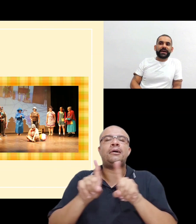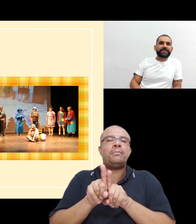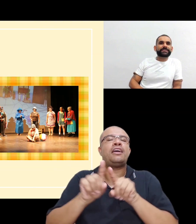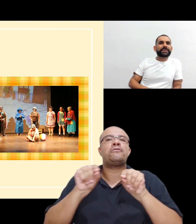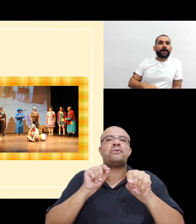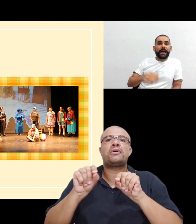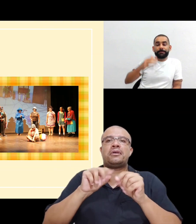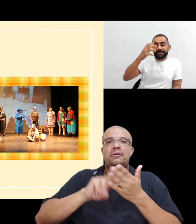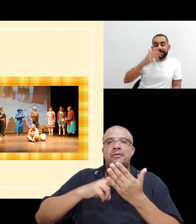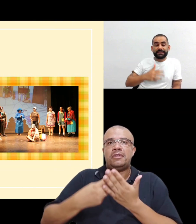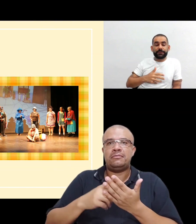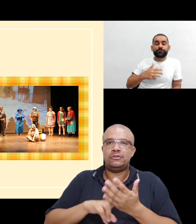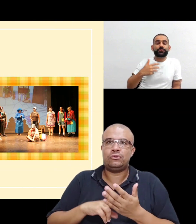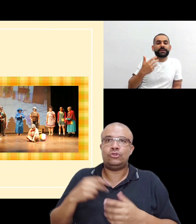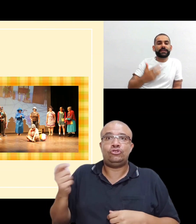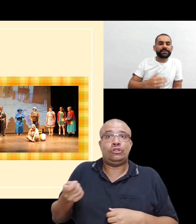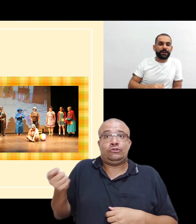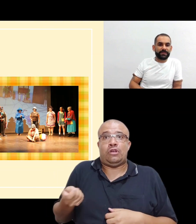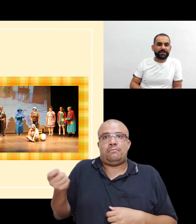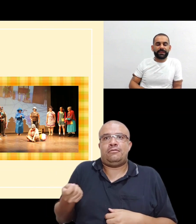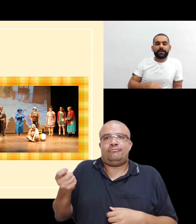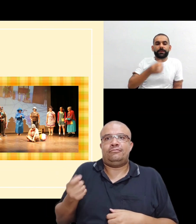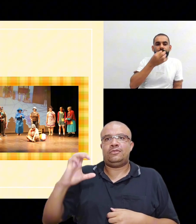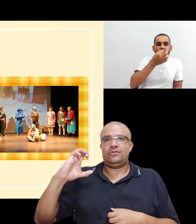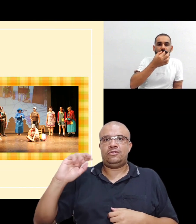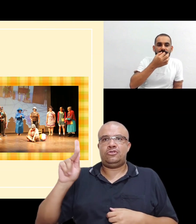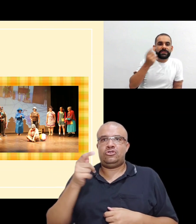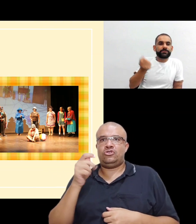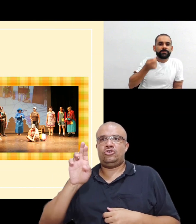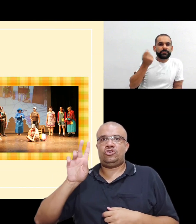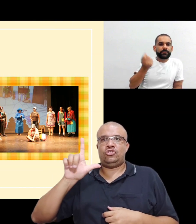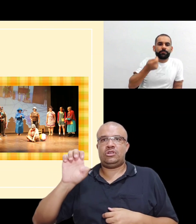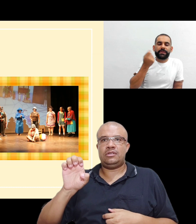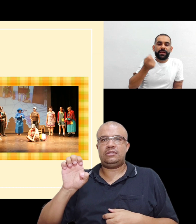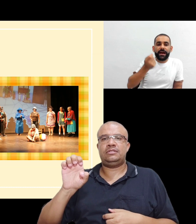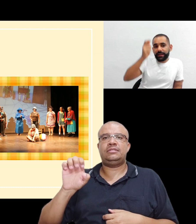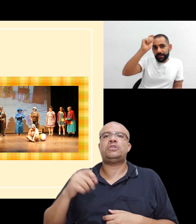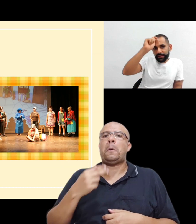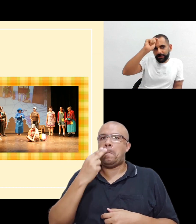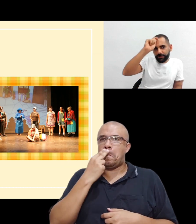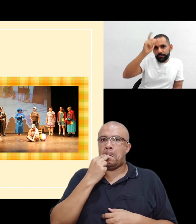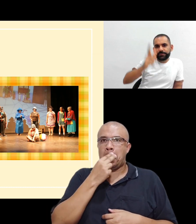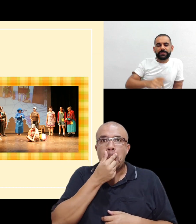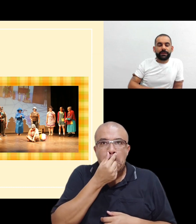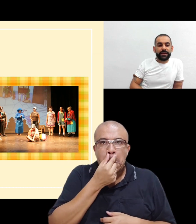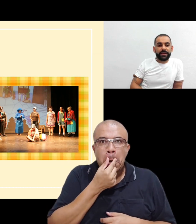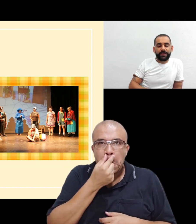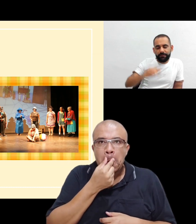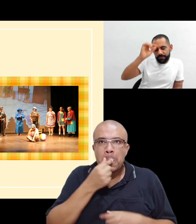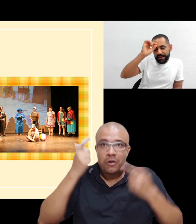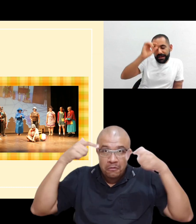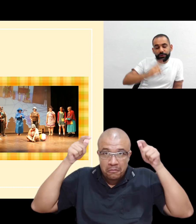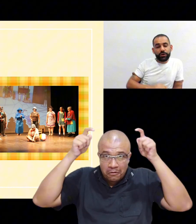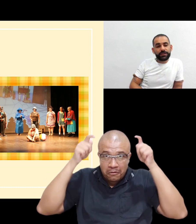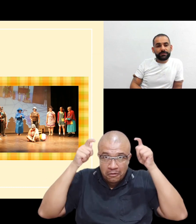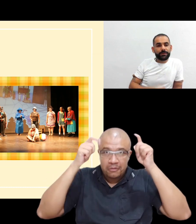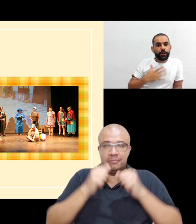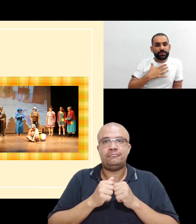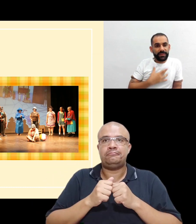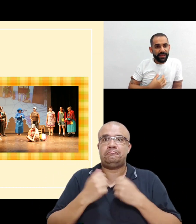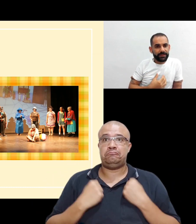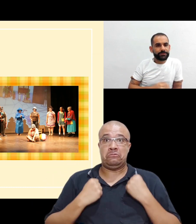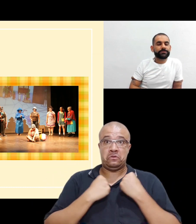Quando faz a representação do Charlie Chaplin, bigodinho, bengala, a